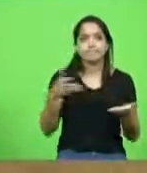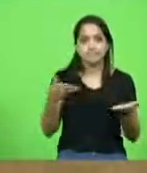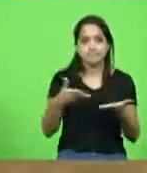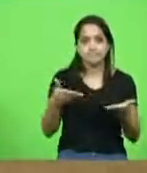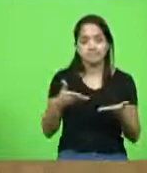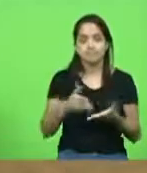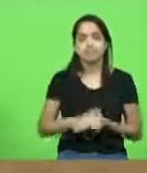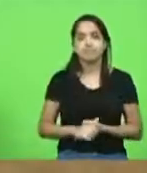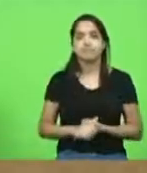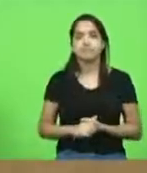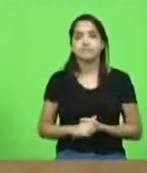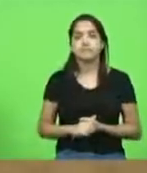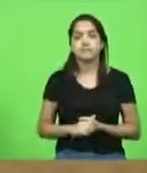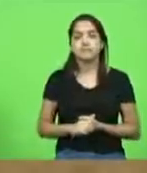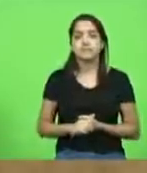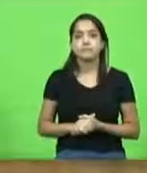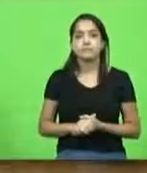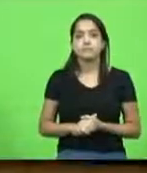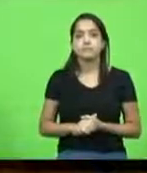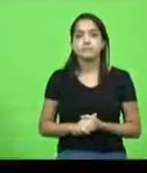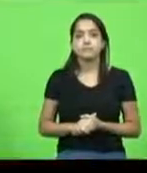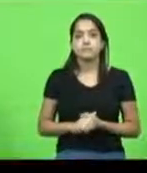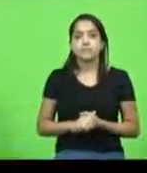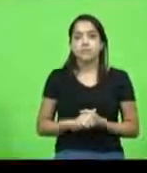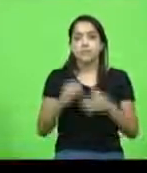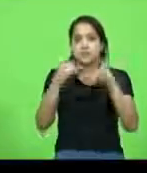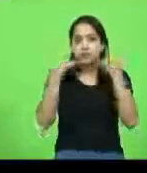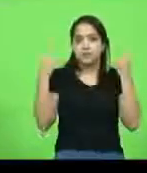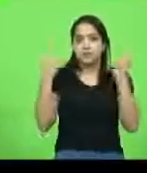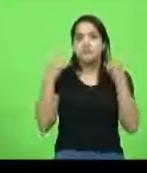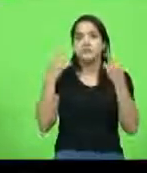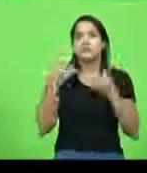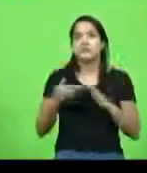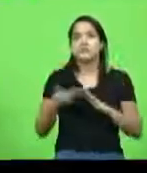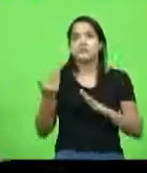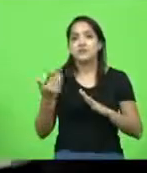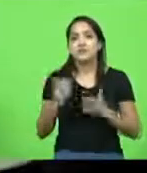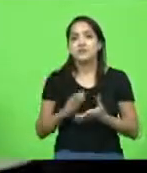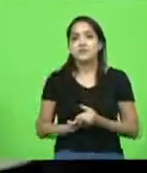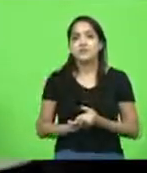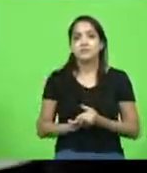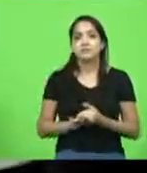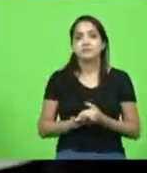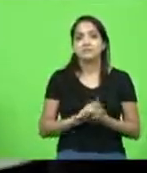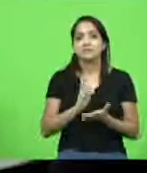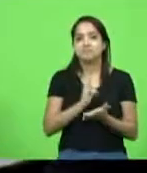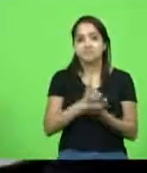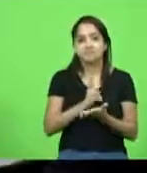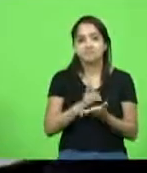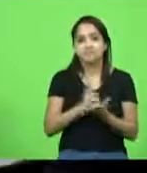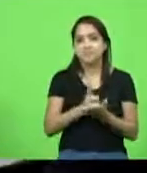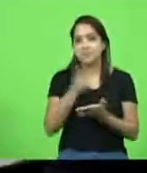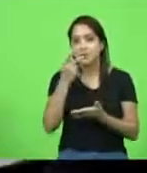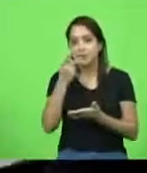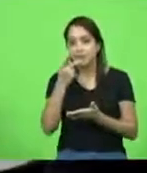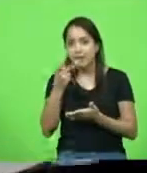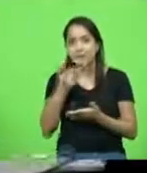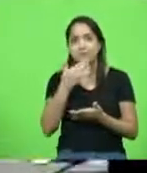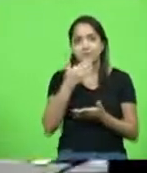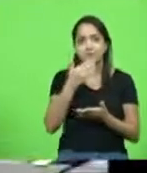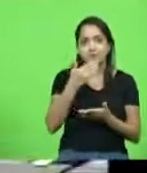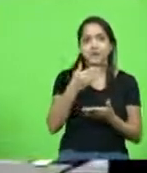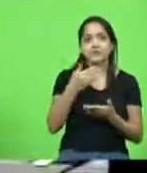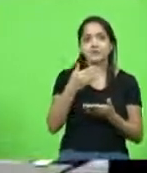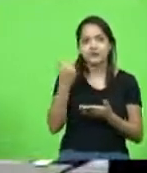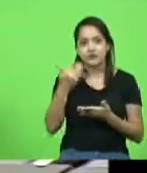peça e tirando a máscara antes que o Marcos Vieira me peça para tirar porque ele sempre quando o outro tá falando ele pede para tirar a